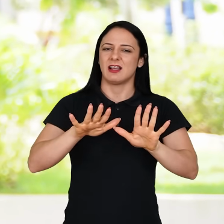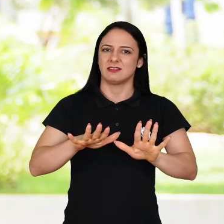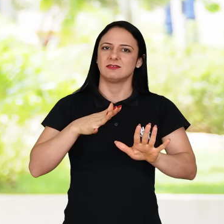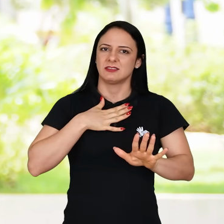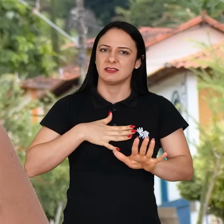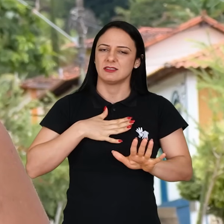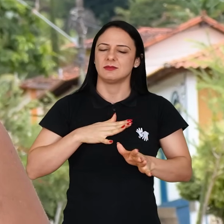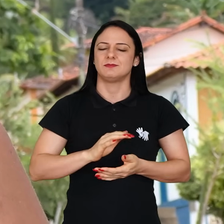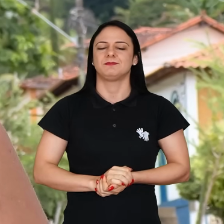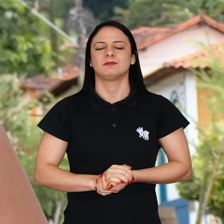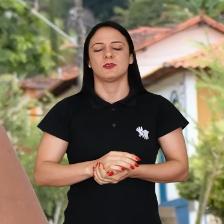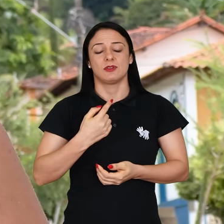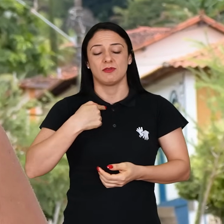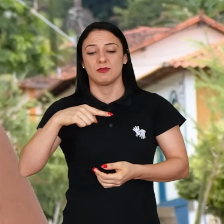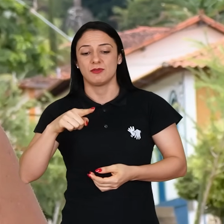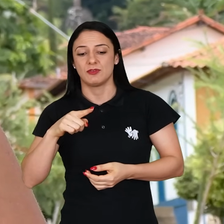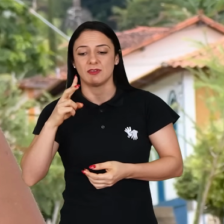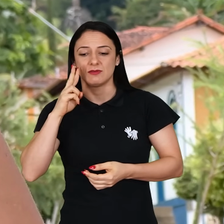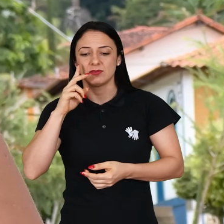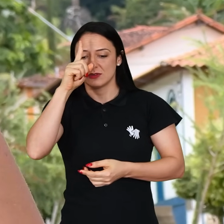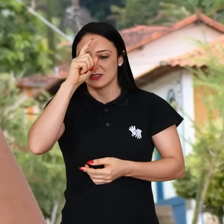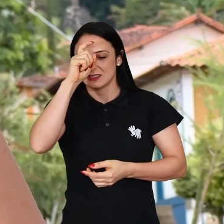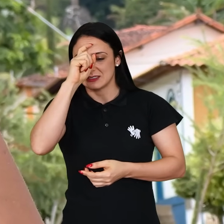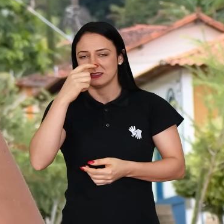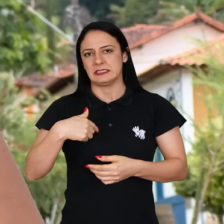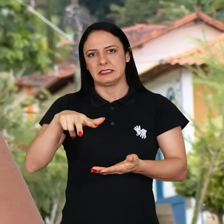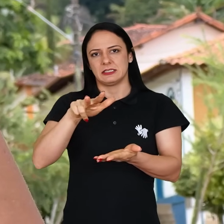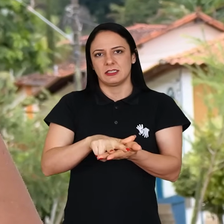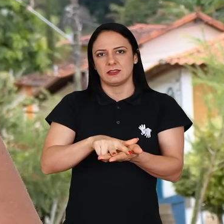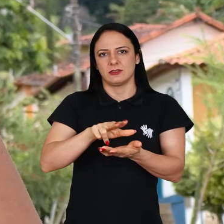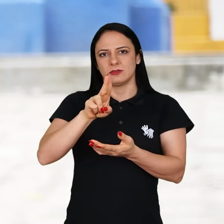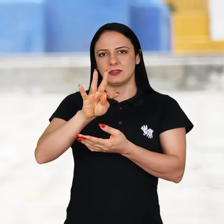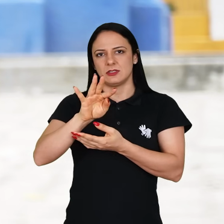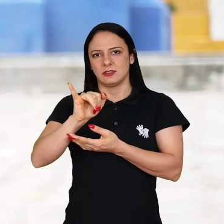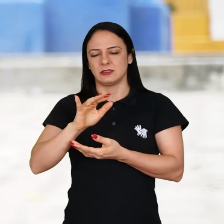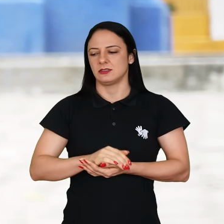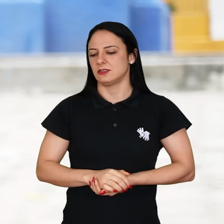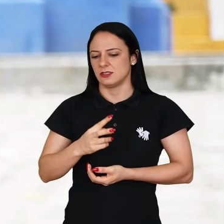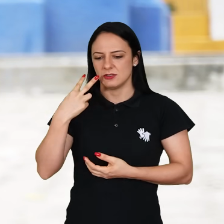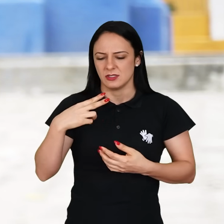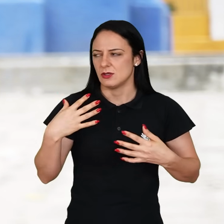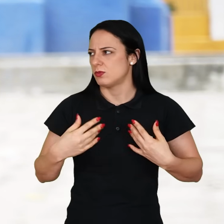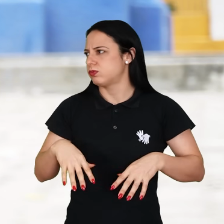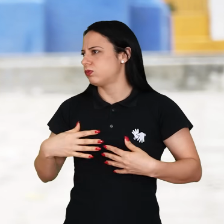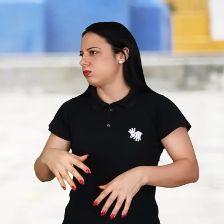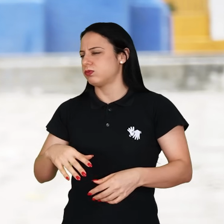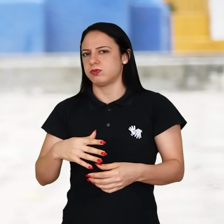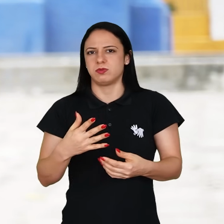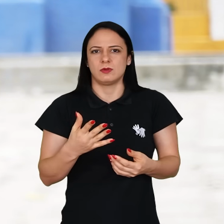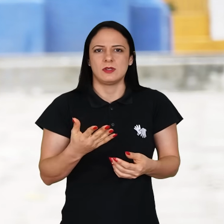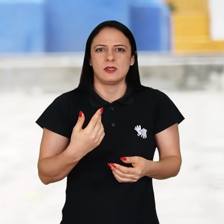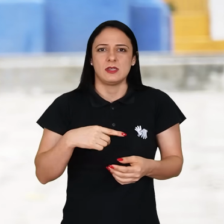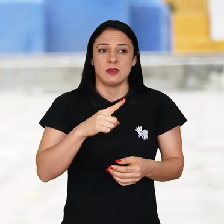parar. Quando eu fui para o hospital, eu estava em coma. Aí eu fiquei doida. Larguei eles lá em coma e vim aqui em Pecatuba,